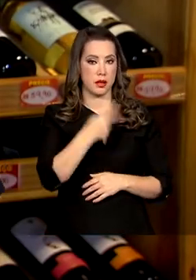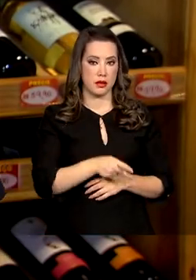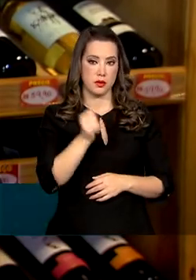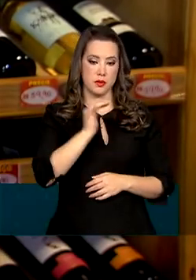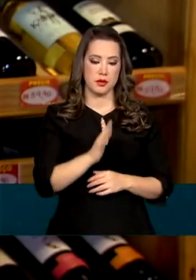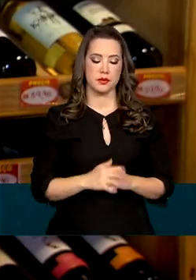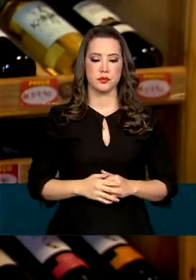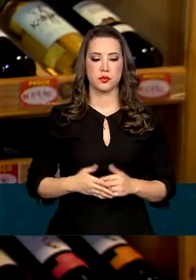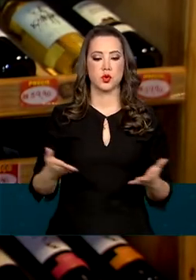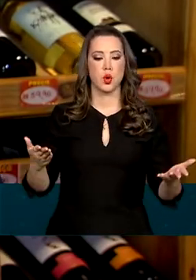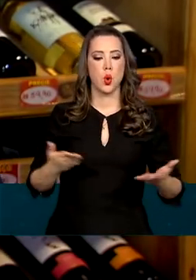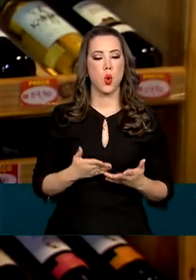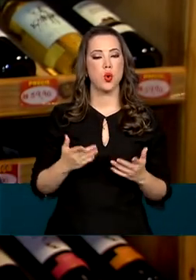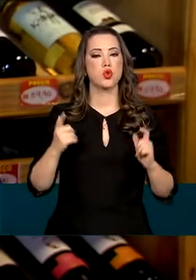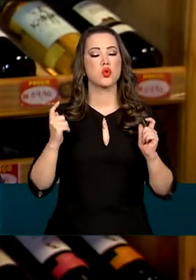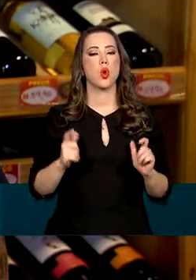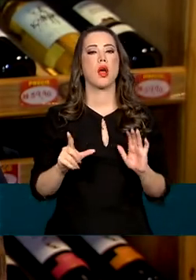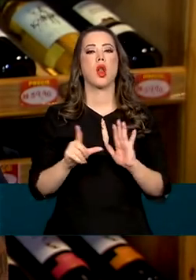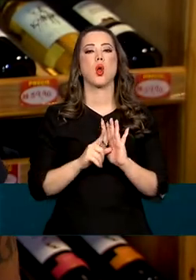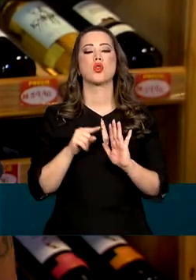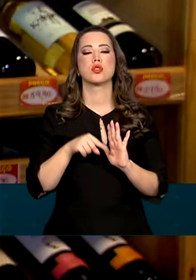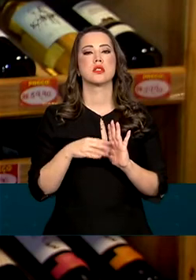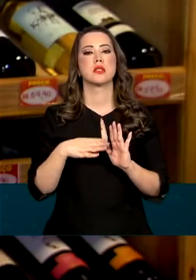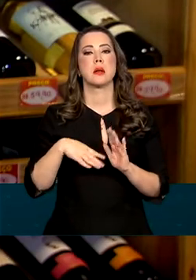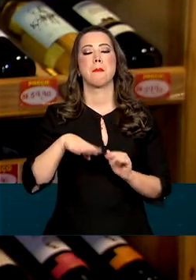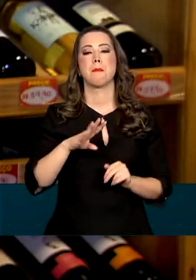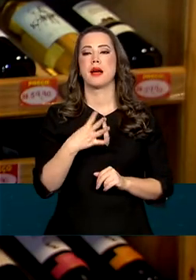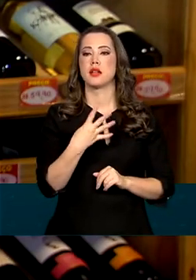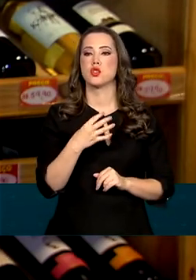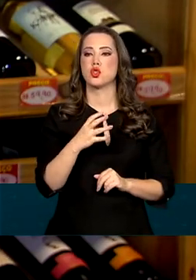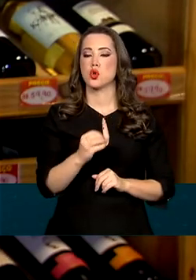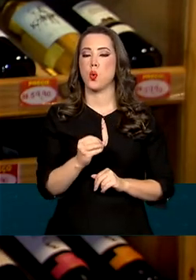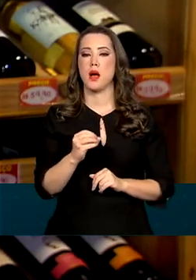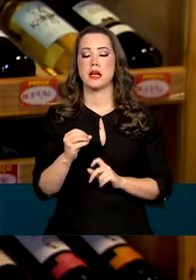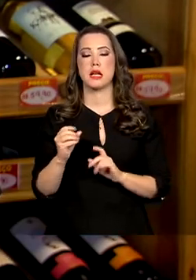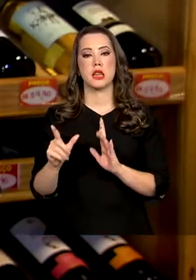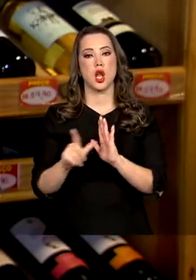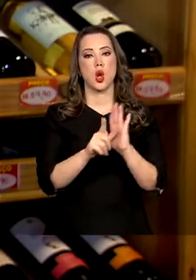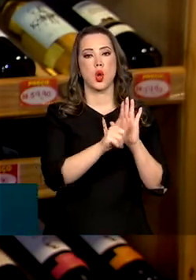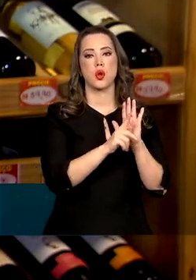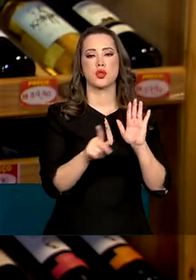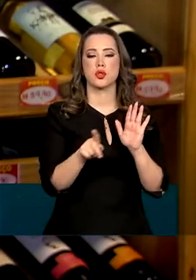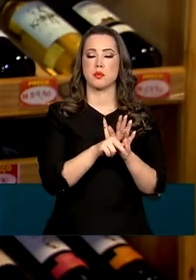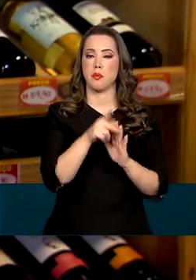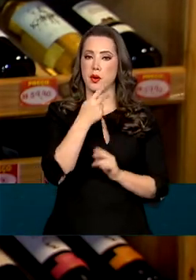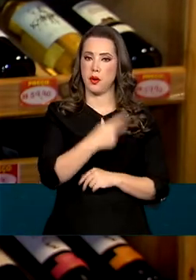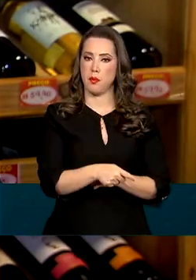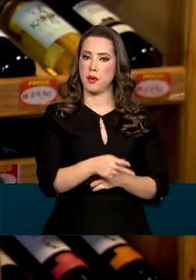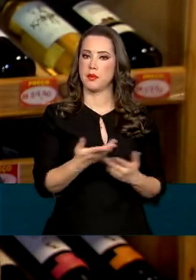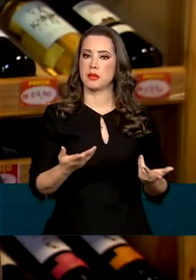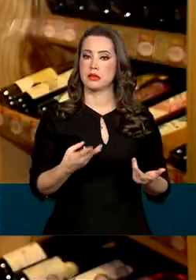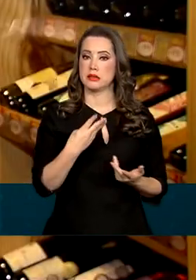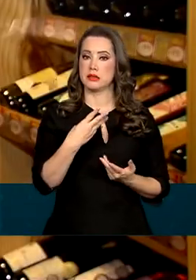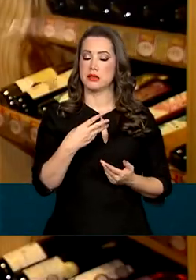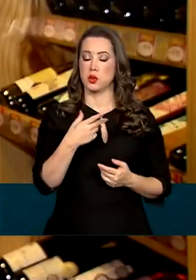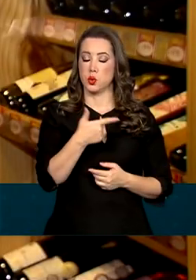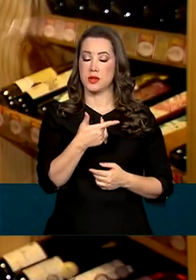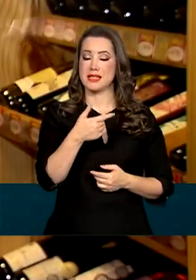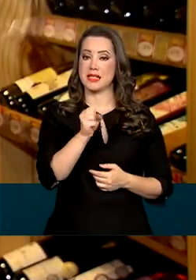loja que tem mais de 40 vinícolas nacionais de 350 rótulos 280 são nacionais